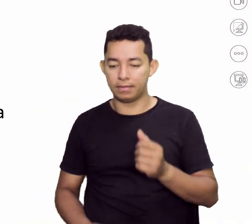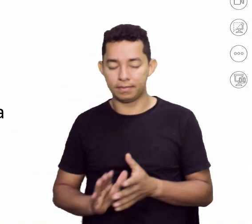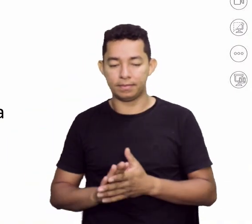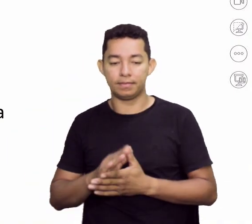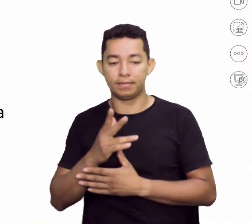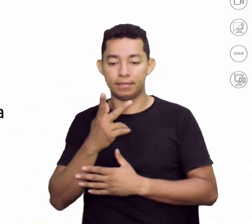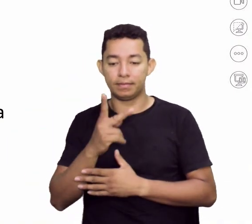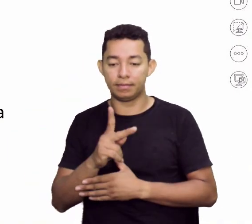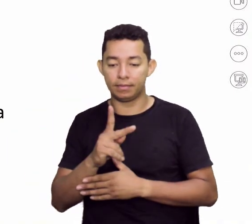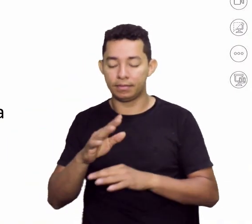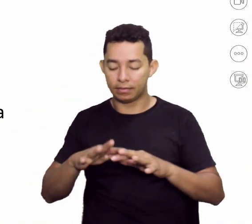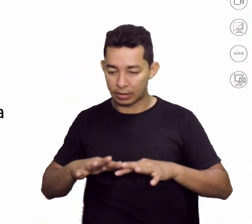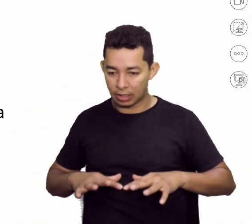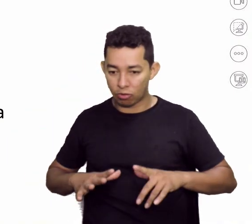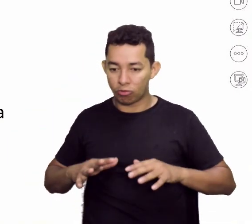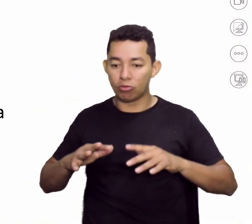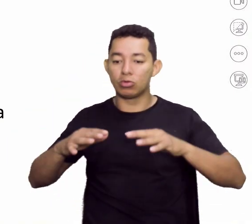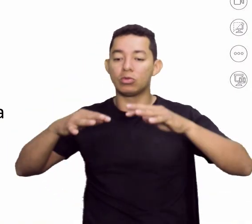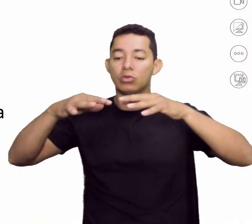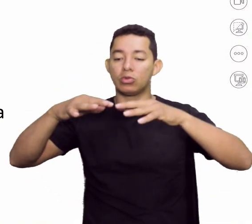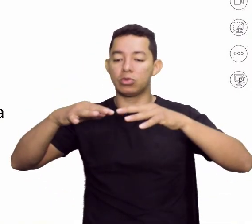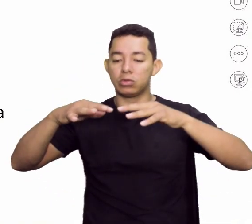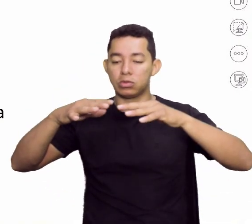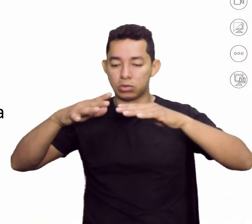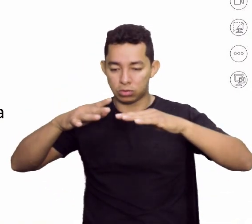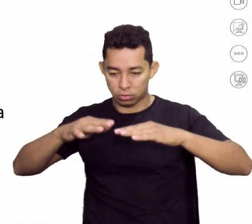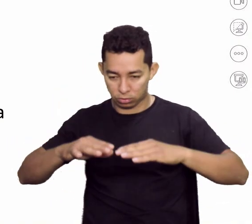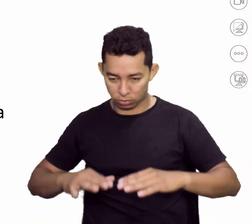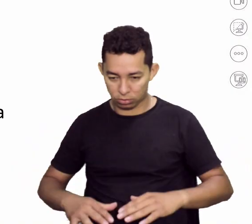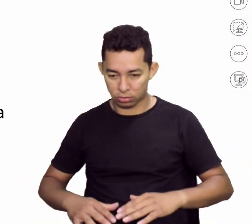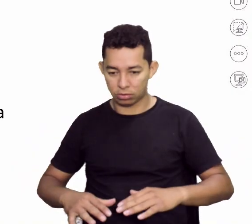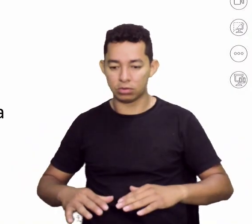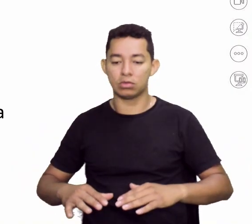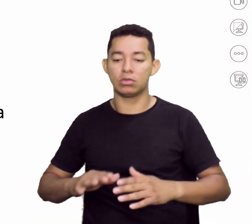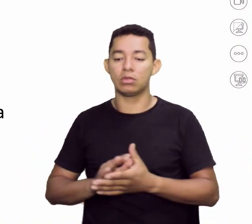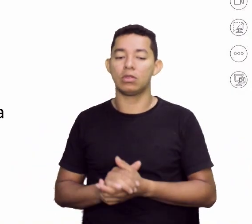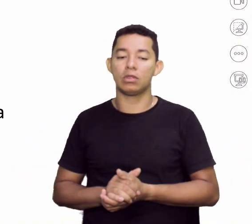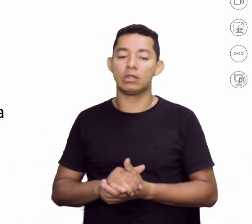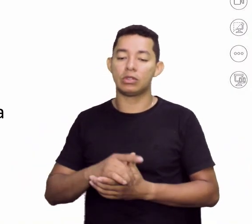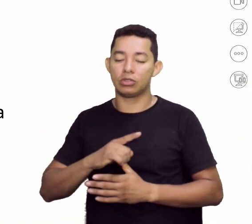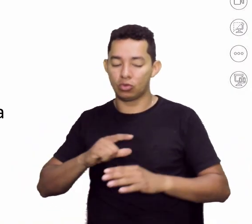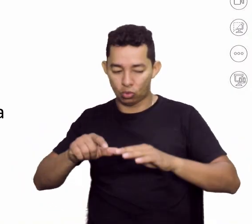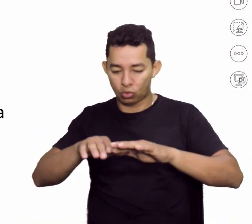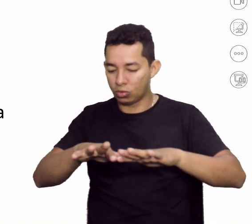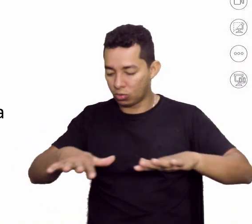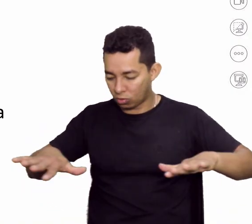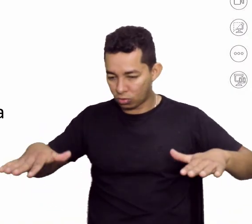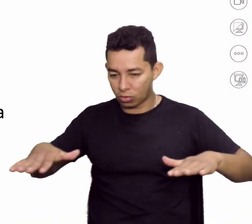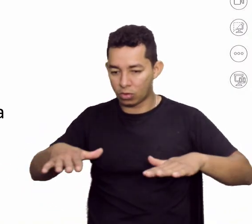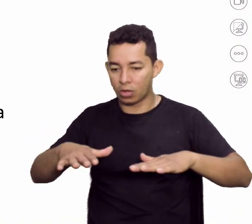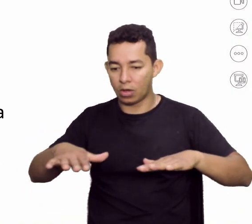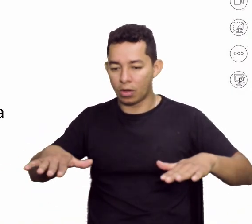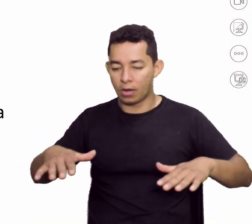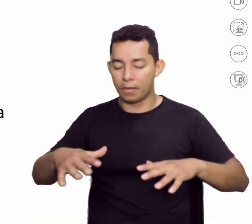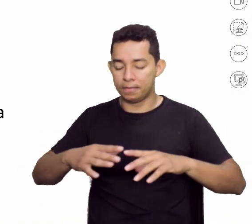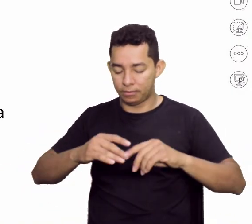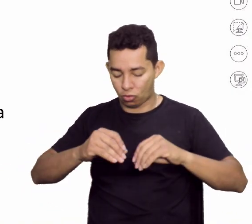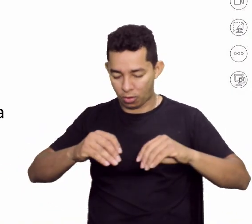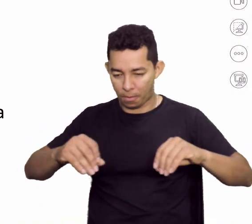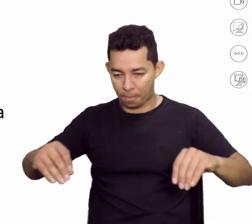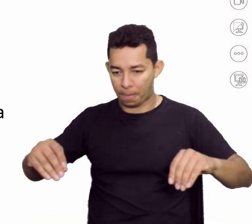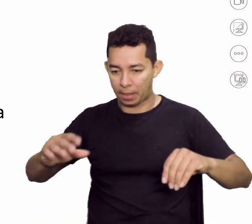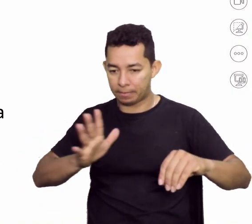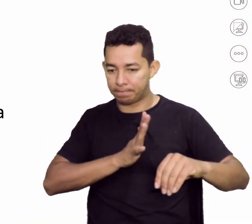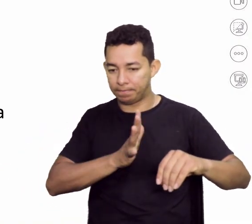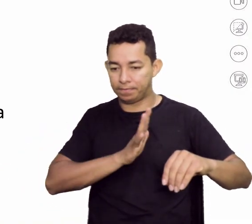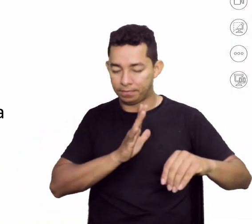nas suas enchentes e secas, principalmente nas secas, deixava lá um solo rico que eles utilizavam